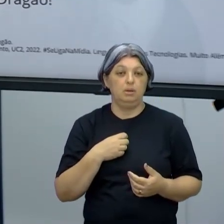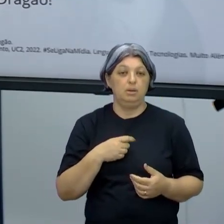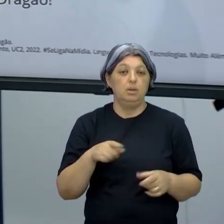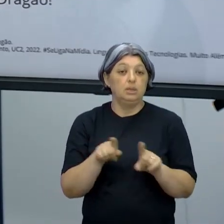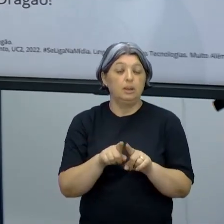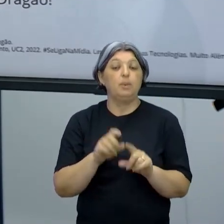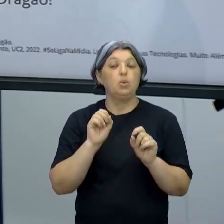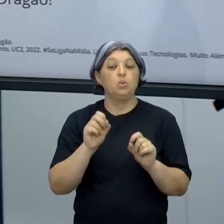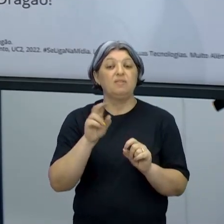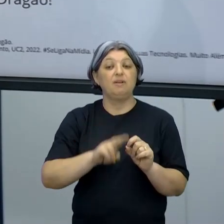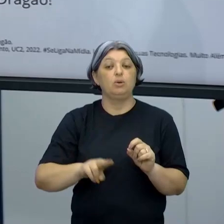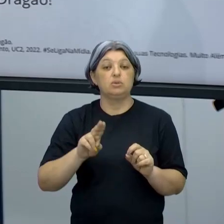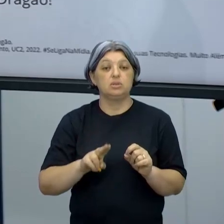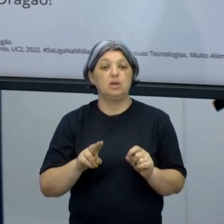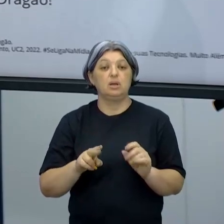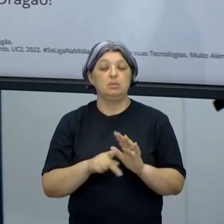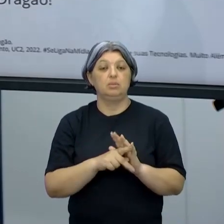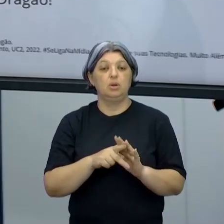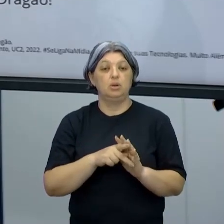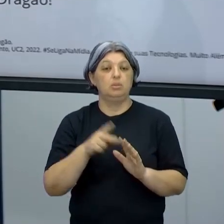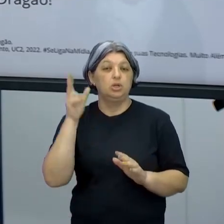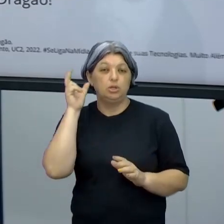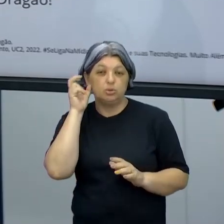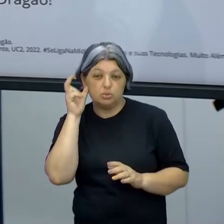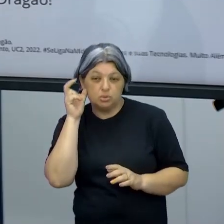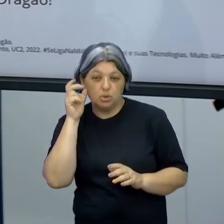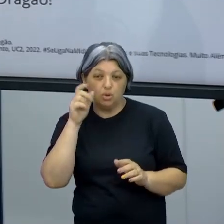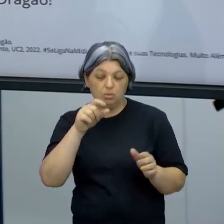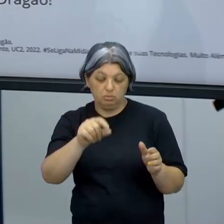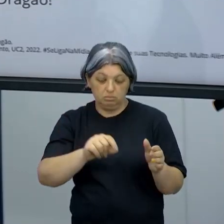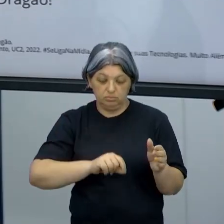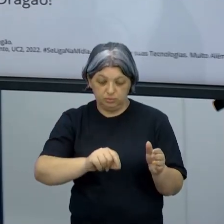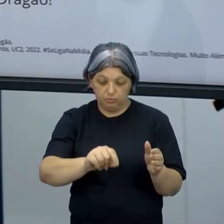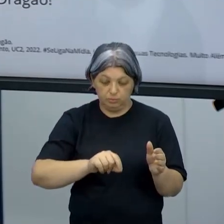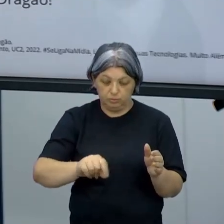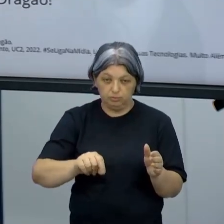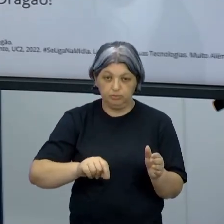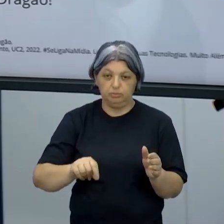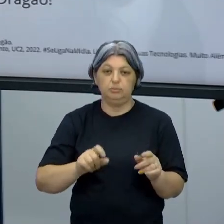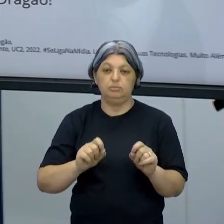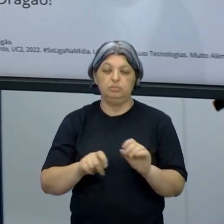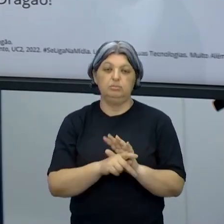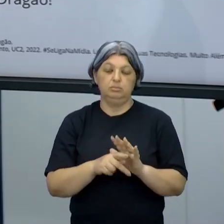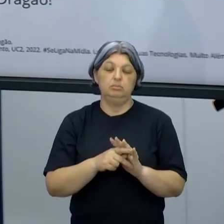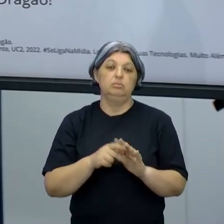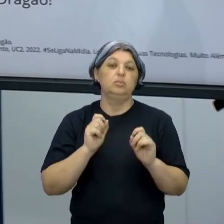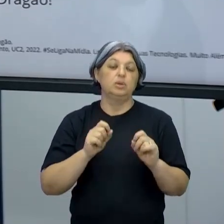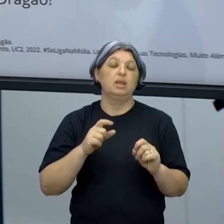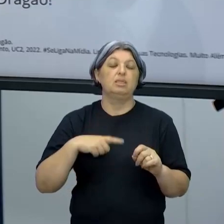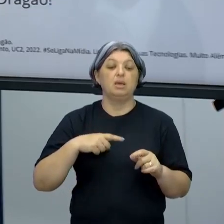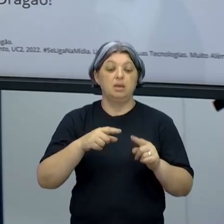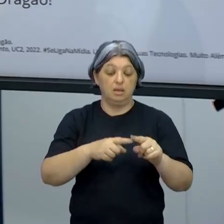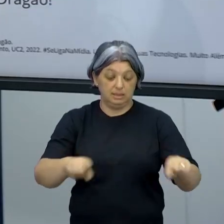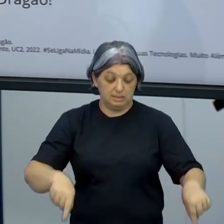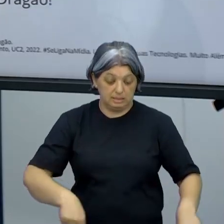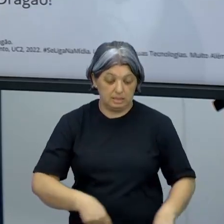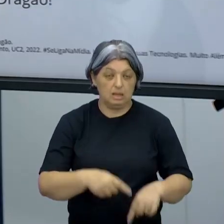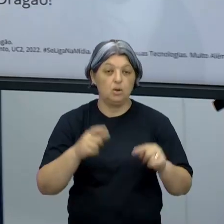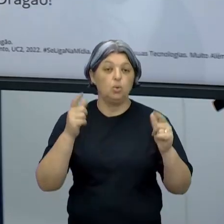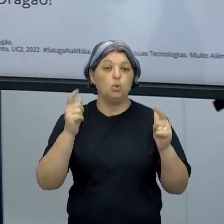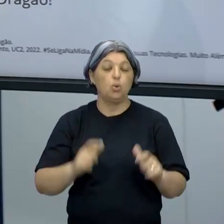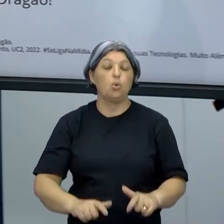que você vai utilizar, na sonoplastia, nos elementos cênicos que você vai utilizar, em qual local, seu